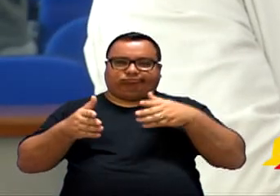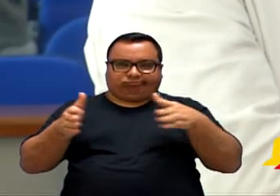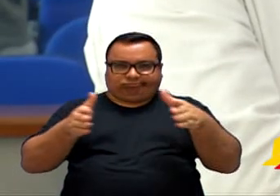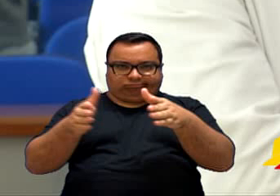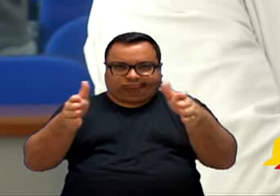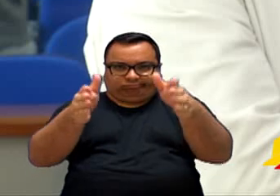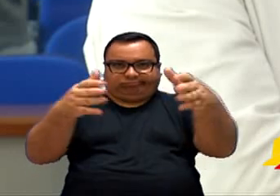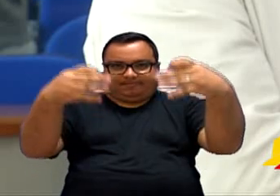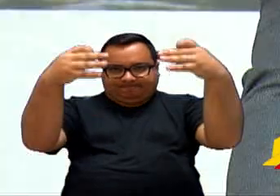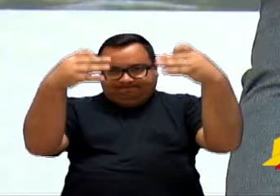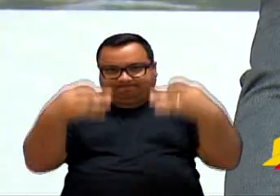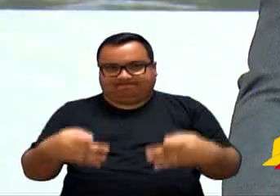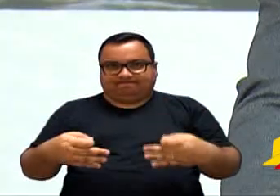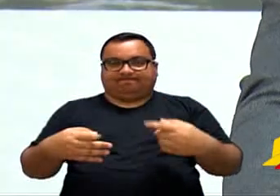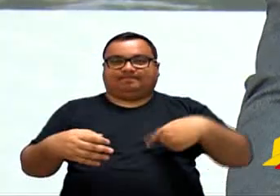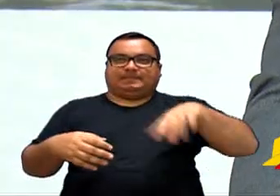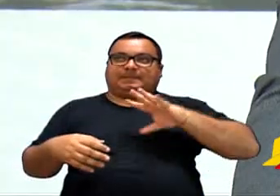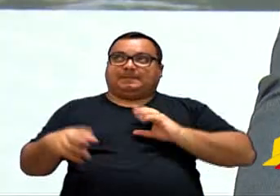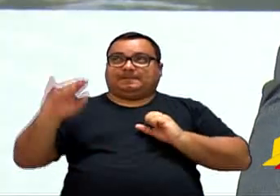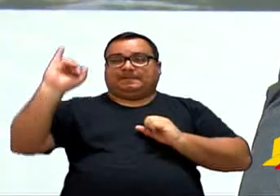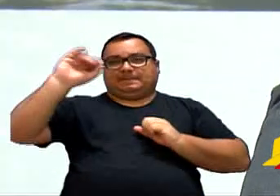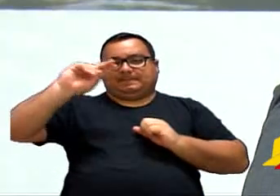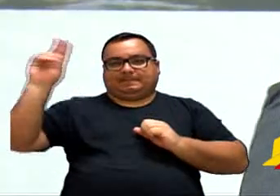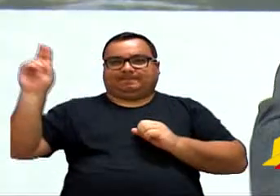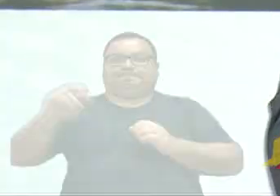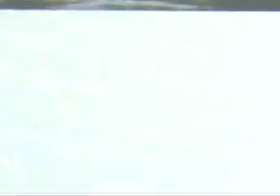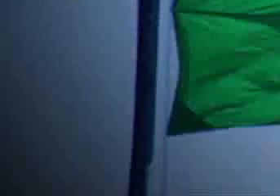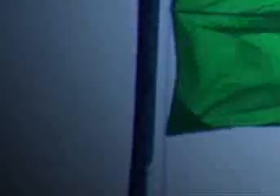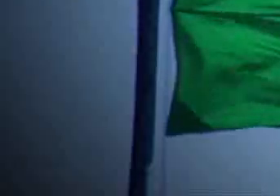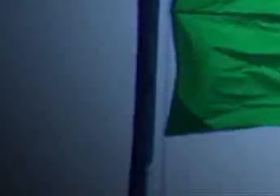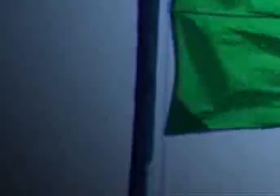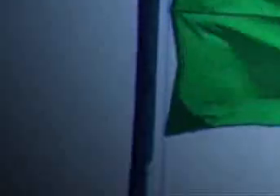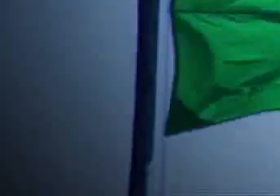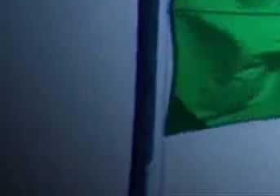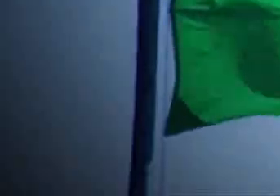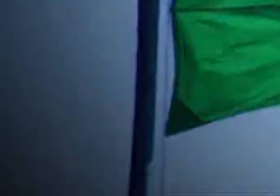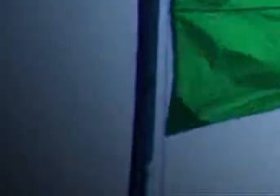justiça, por amor do seu nome. Até aqui, senhor presidente. Bom dia.